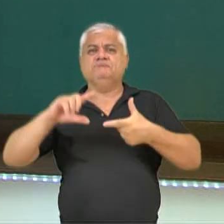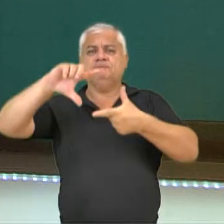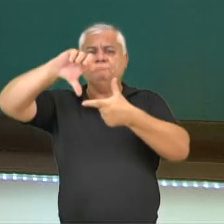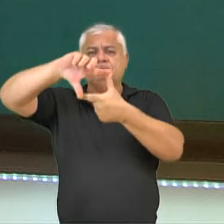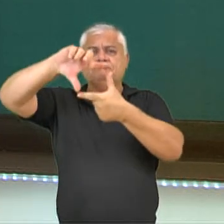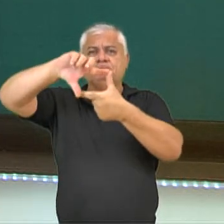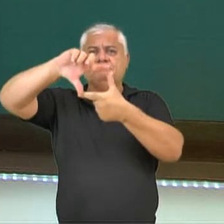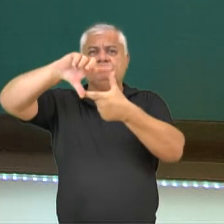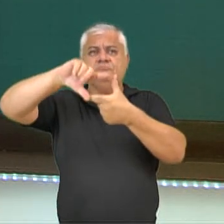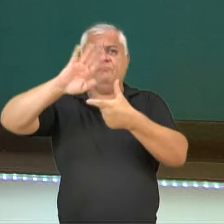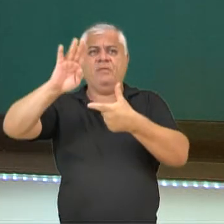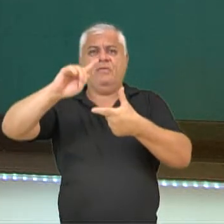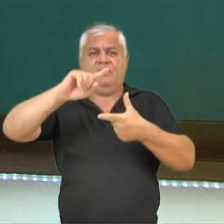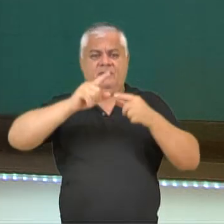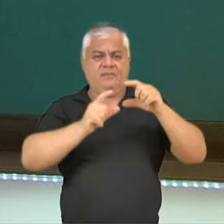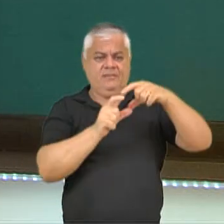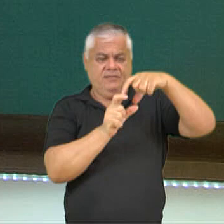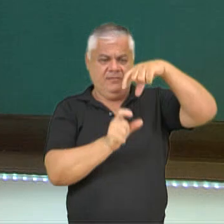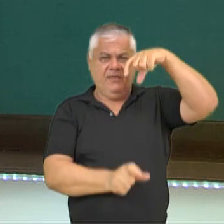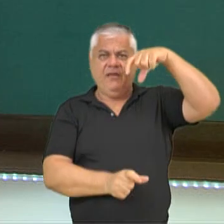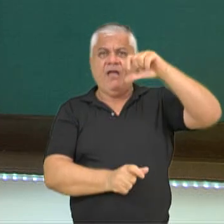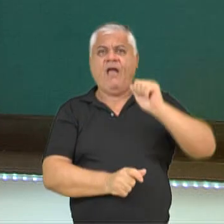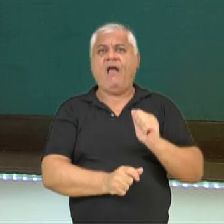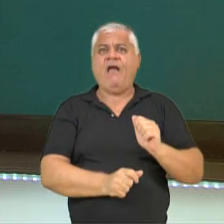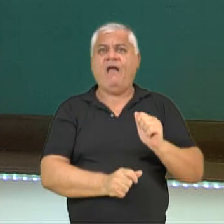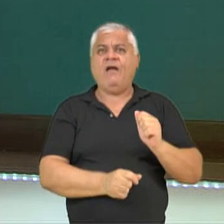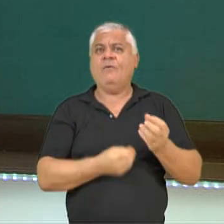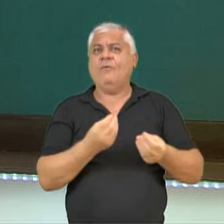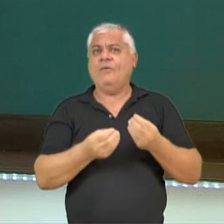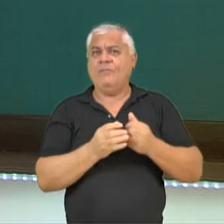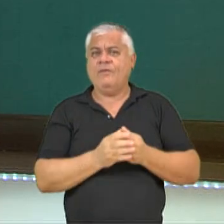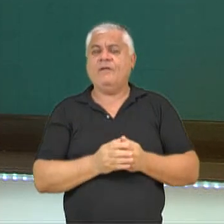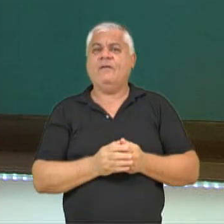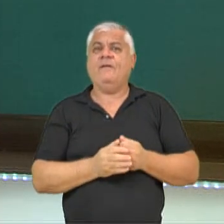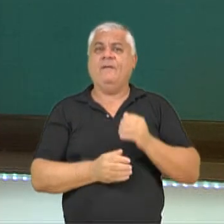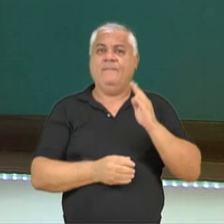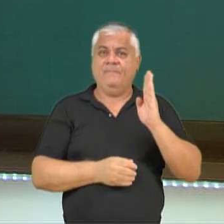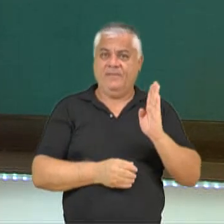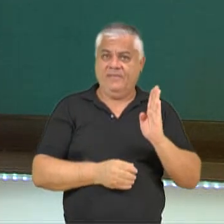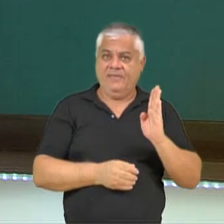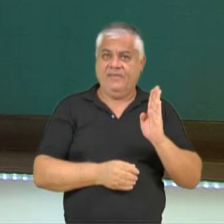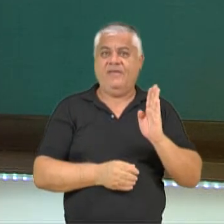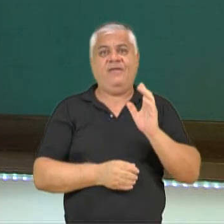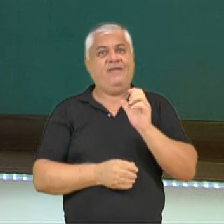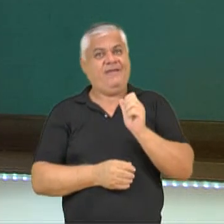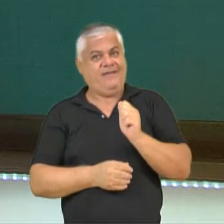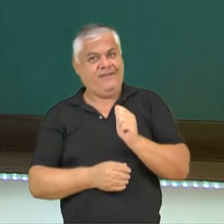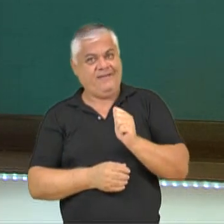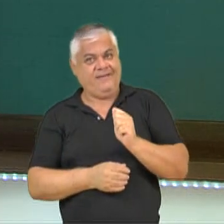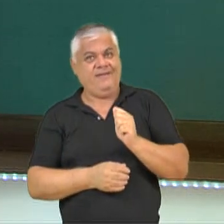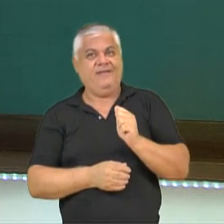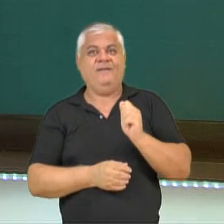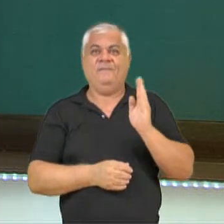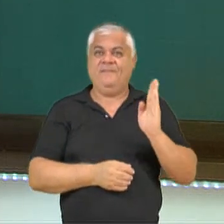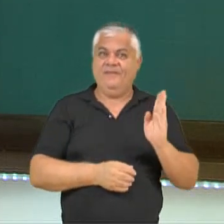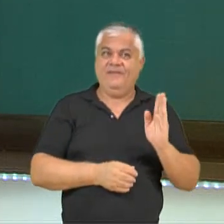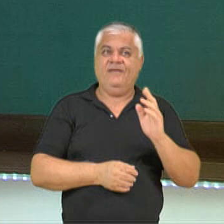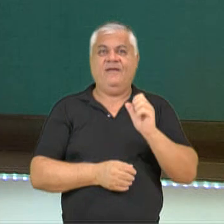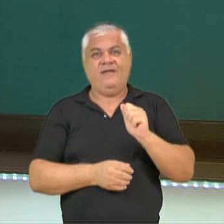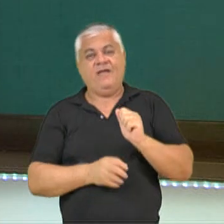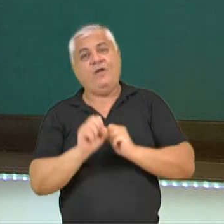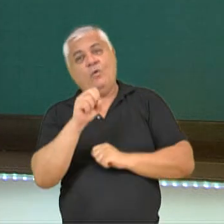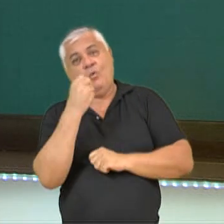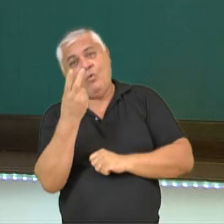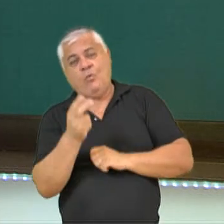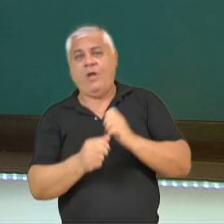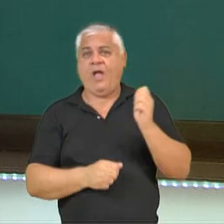aqui mede B por A. Então, B vezes A, BA. Ou você pode trocar a ordem para escrever